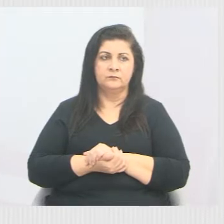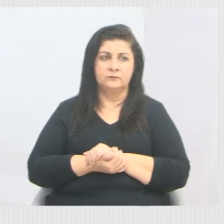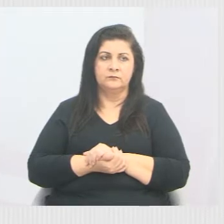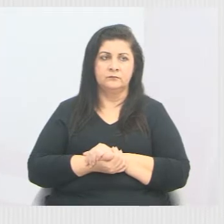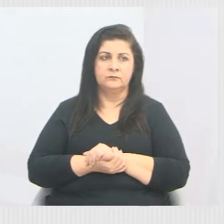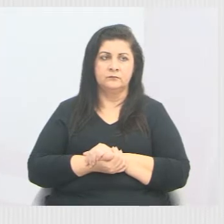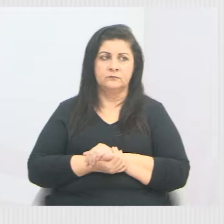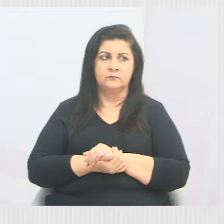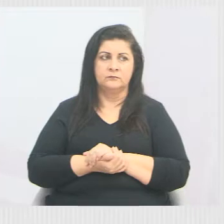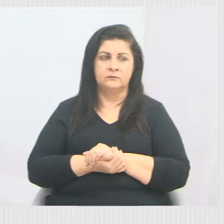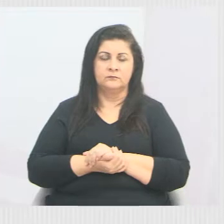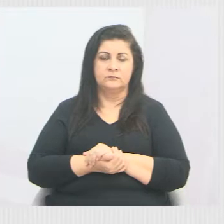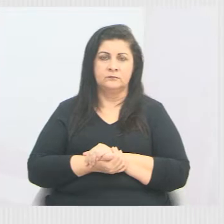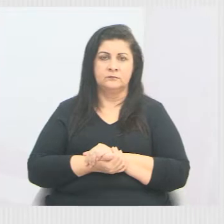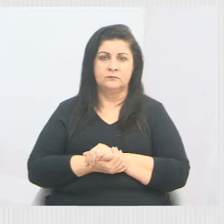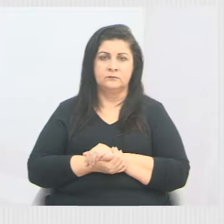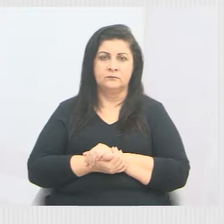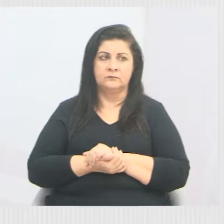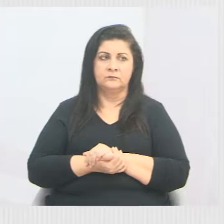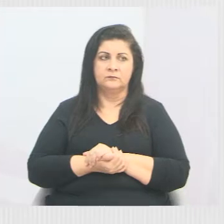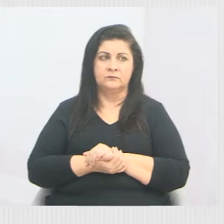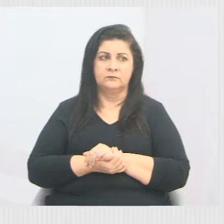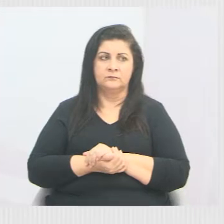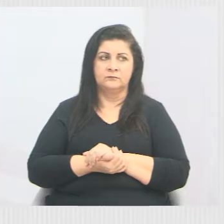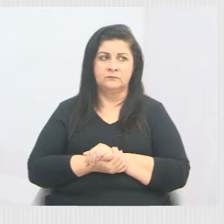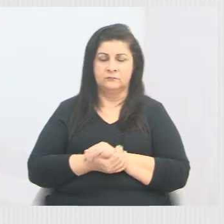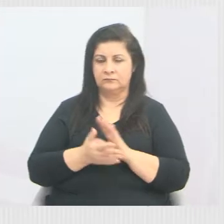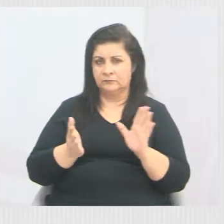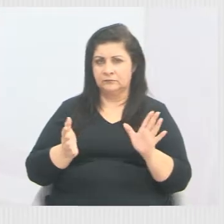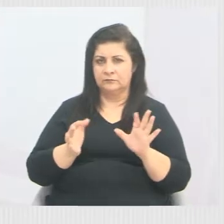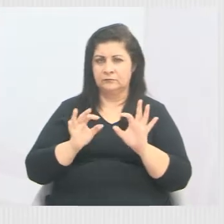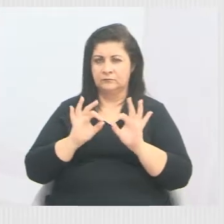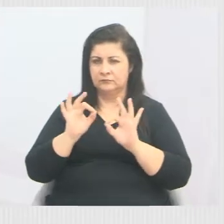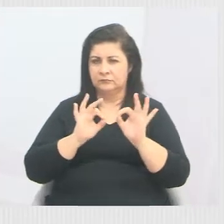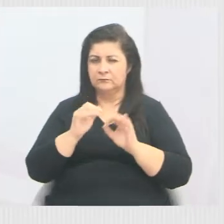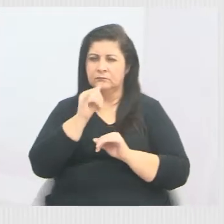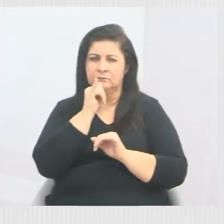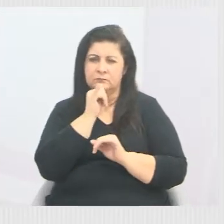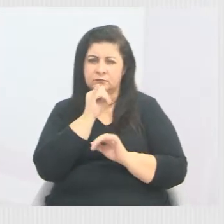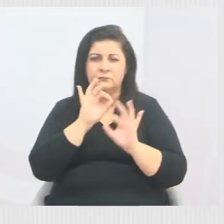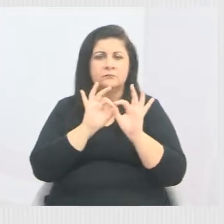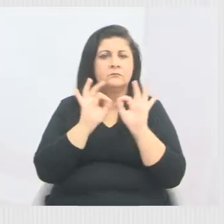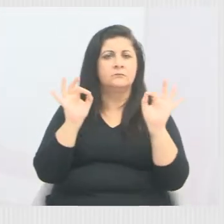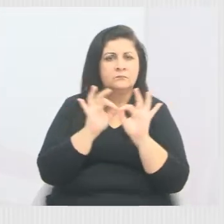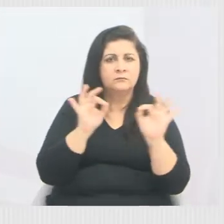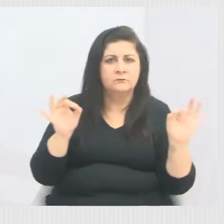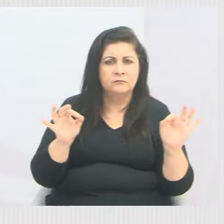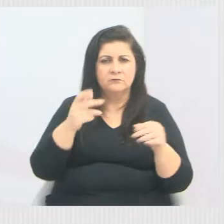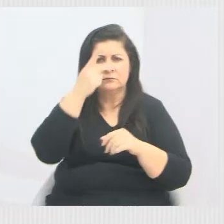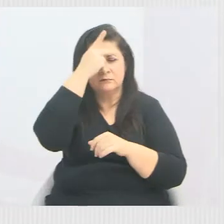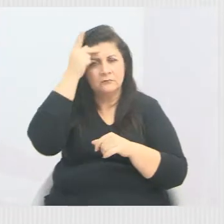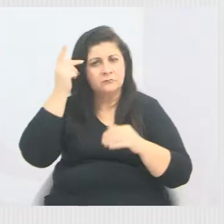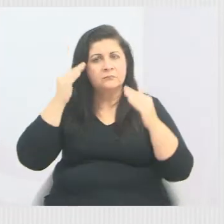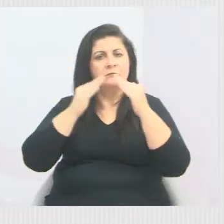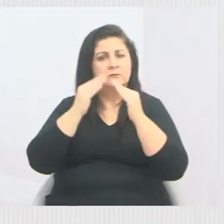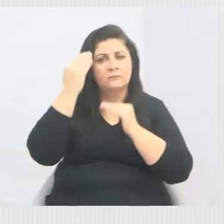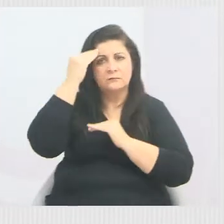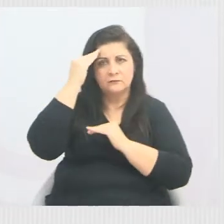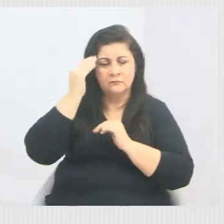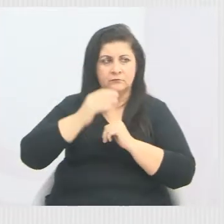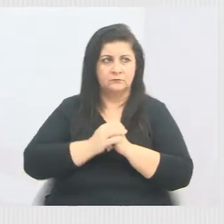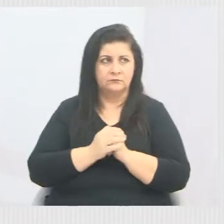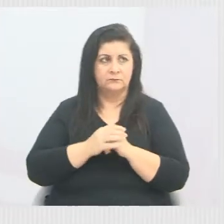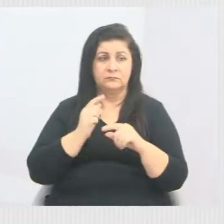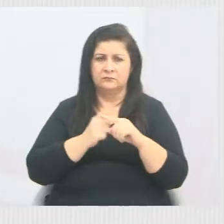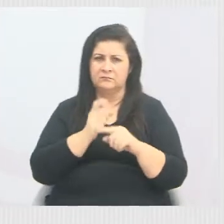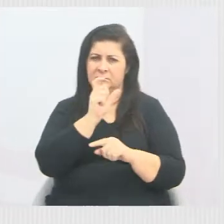Lá em cima. Isso. Aqui eu tomei a liberdade de trazer um exemplo bem didático para o internauta, né, que está nos assistindo. Porque